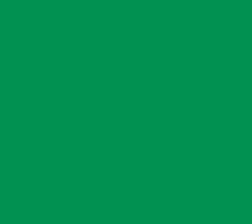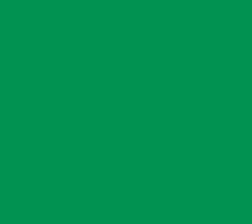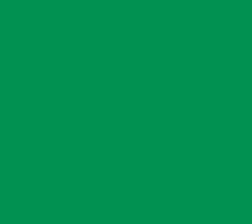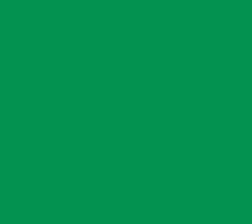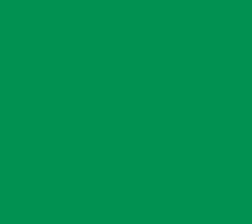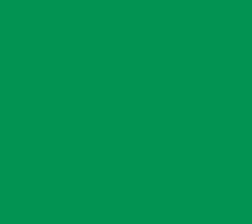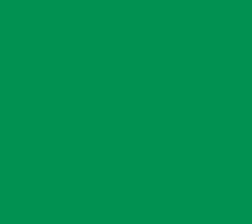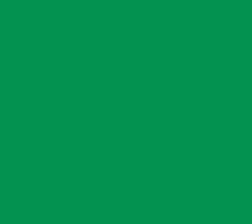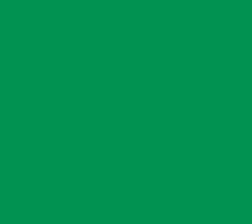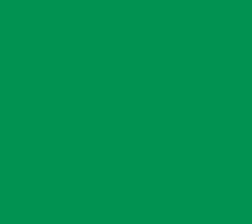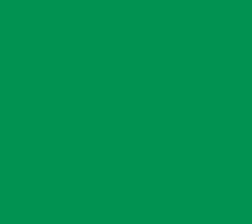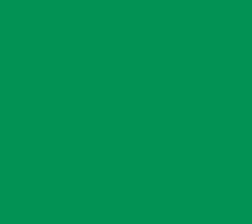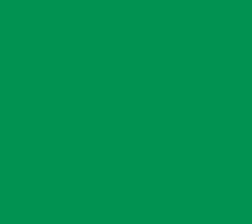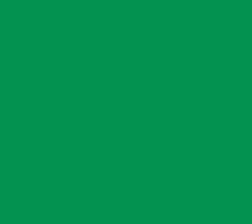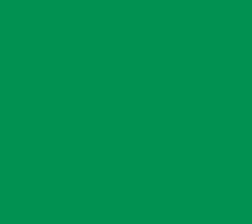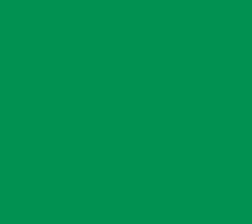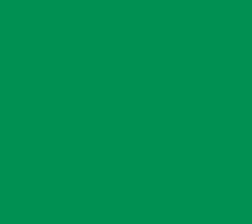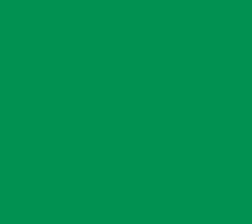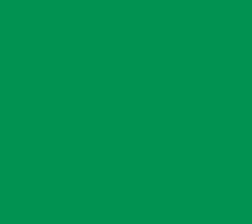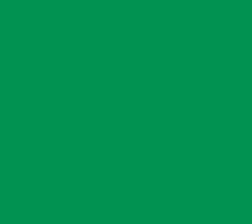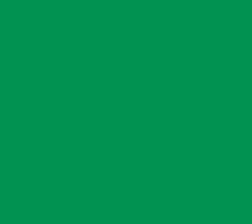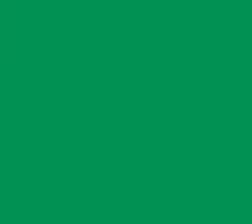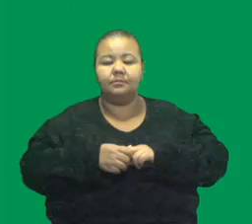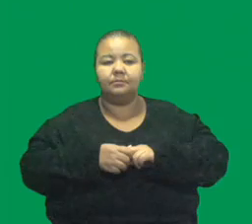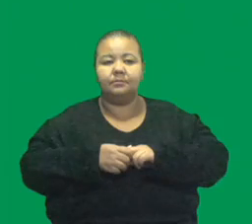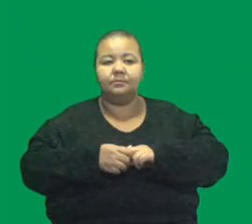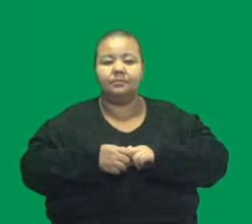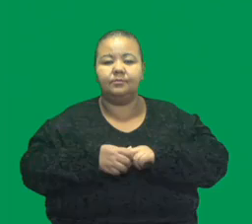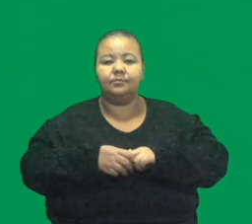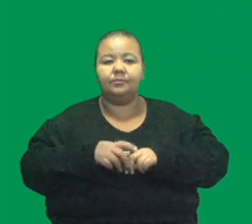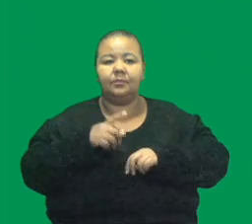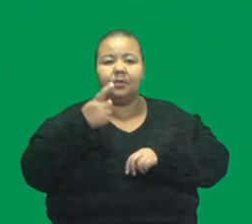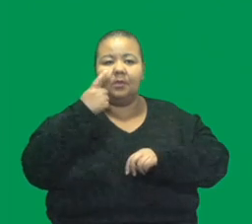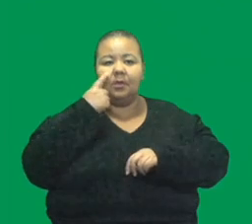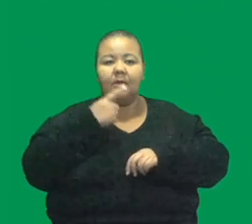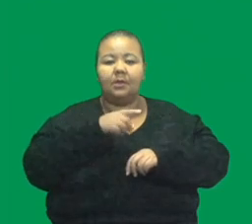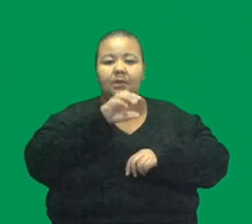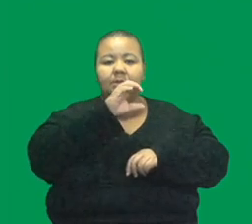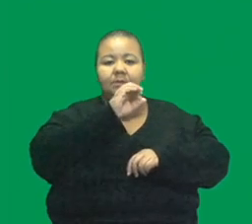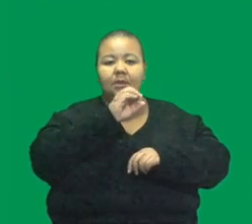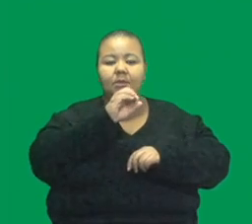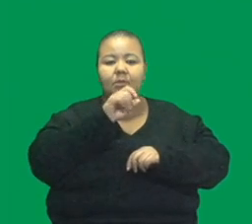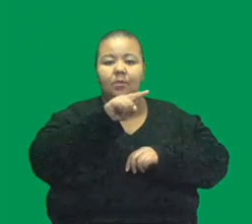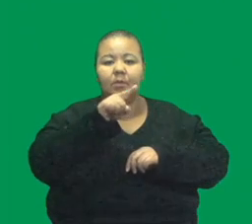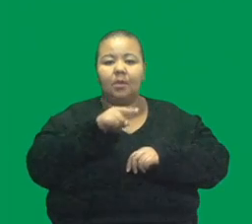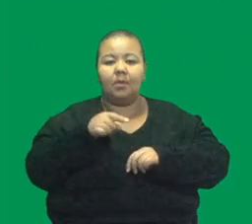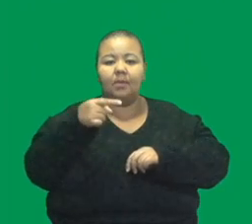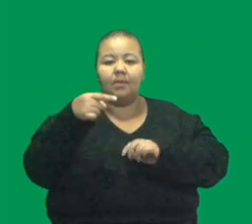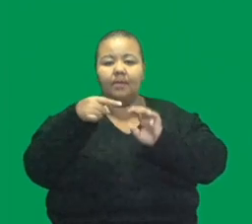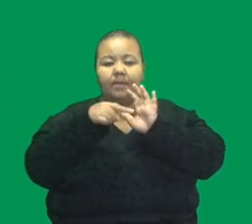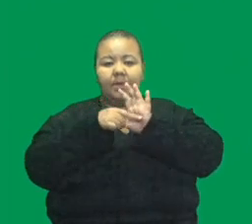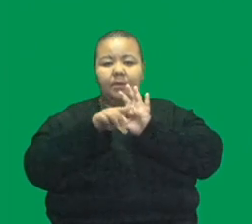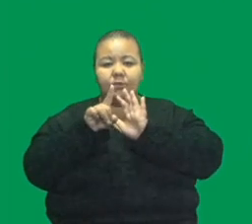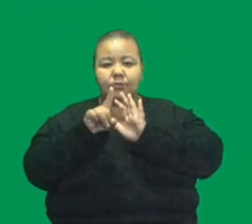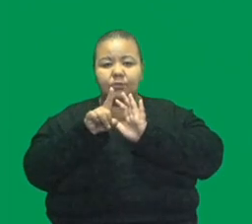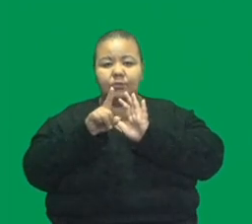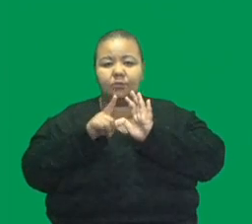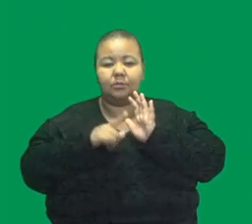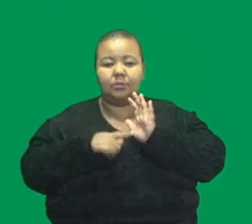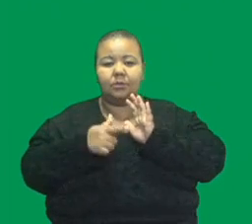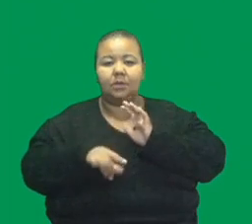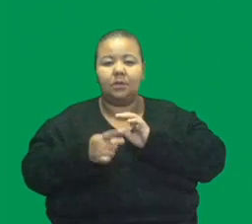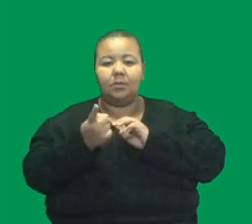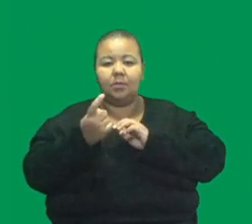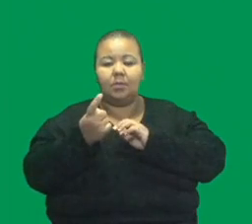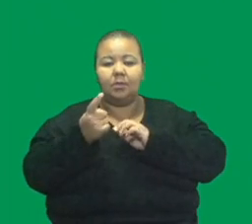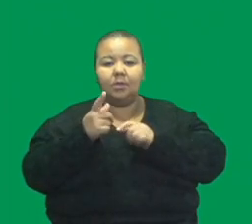nós temos o seguinte sistema. Observe aqui que é 0 igual a menos 1. Ele tem uma única solução?